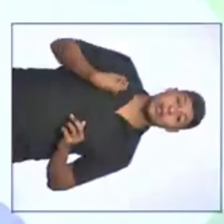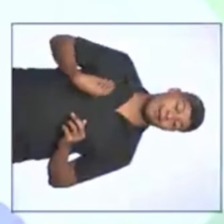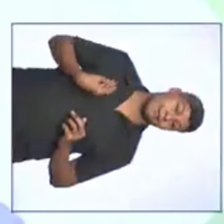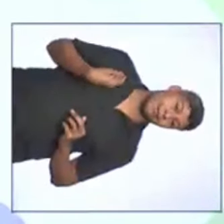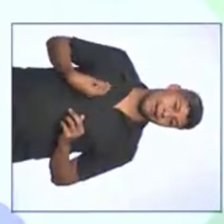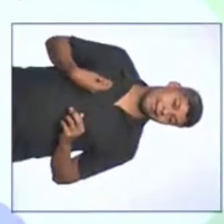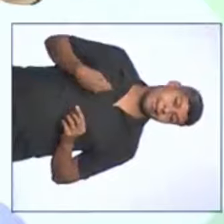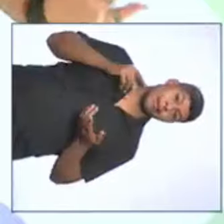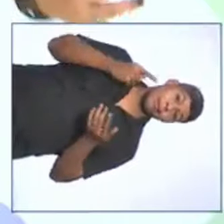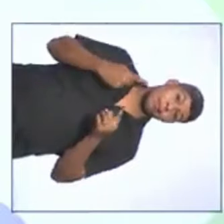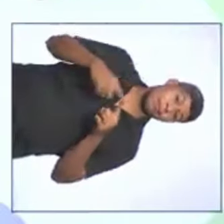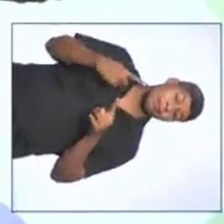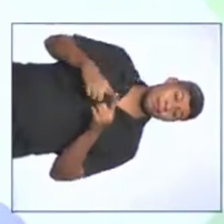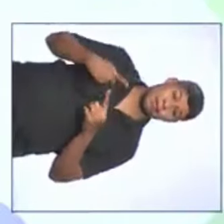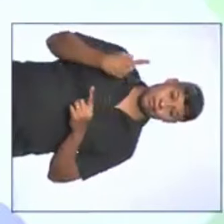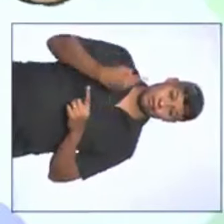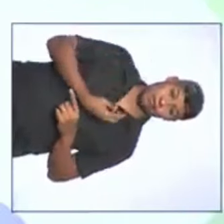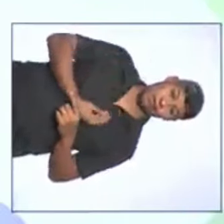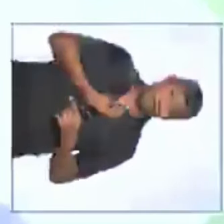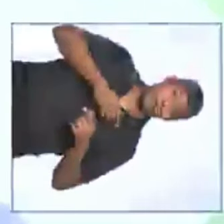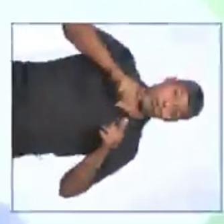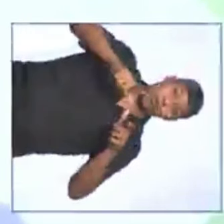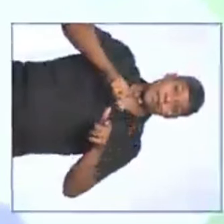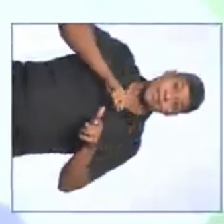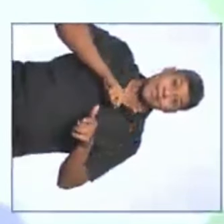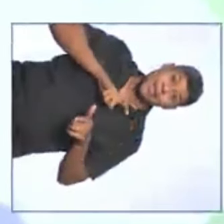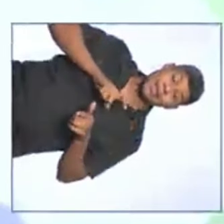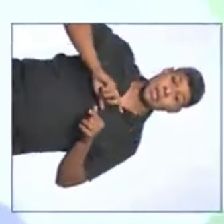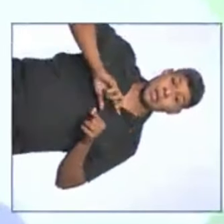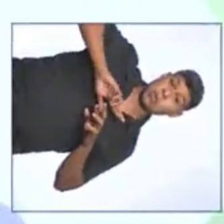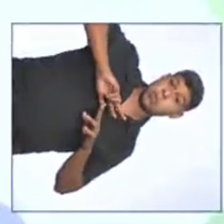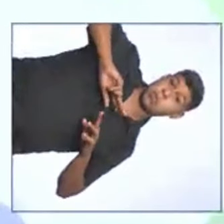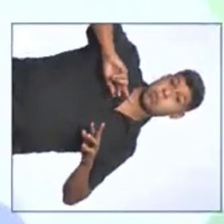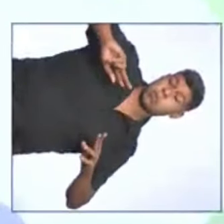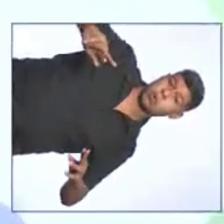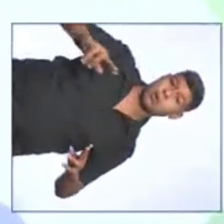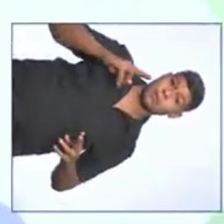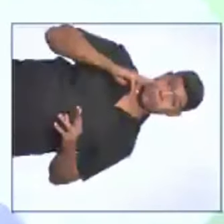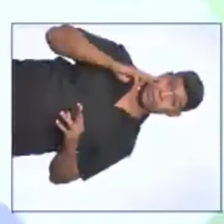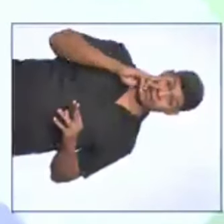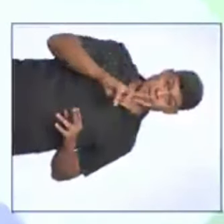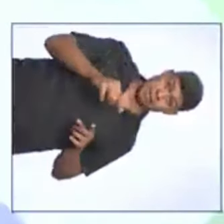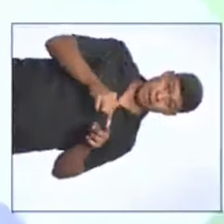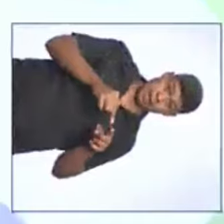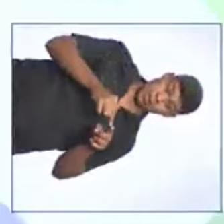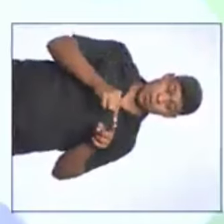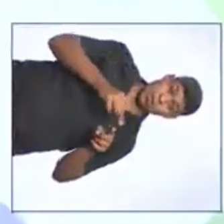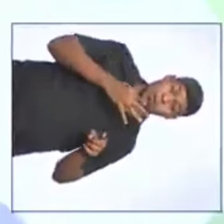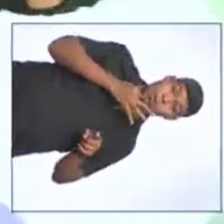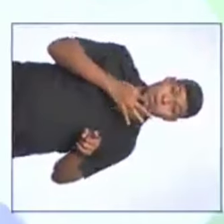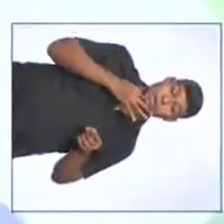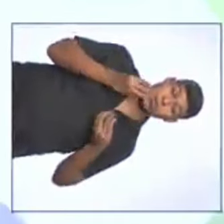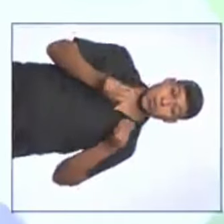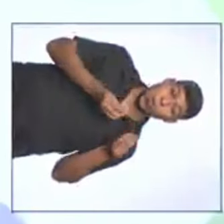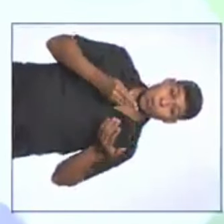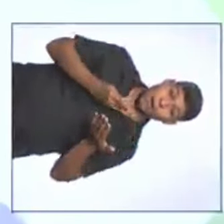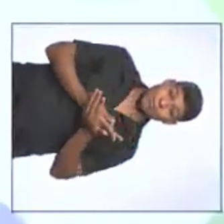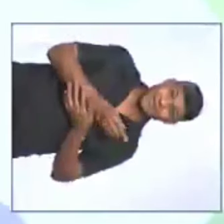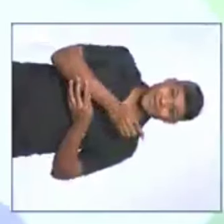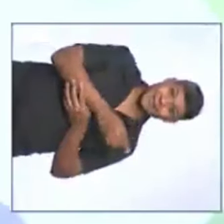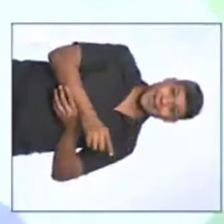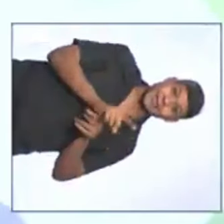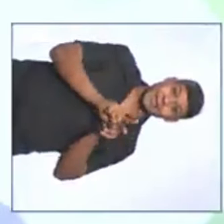Porque, justamente, quando a gente vive em algum lugar, a gente tem um nicho muito fechado, né? Eu vivo no meu bairro, então eu conheço como funciona o meu bairro e